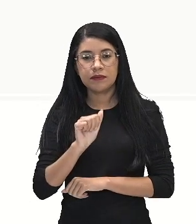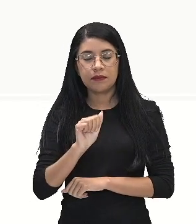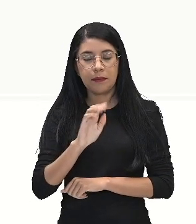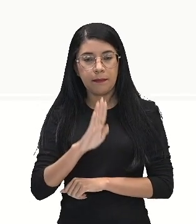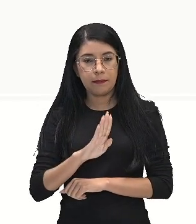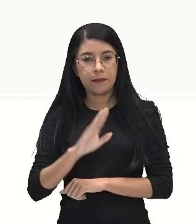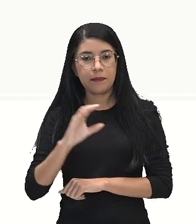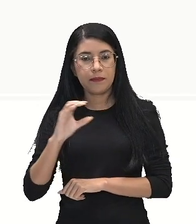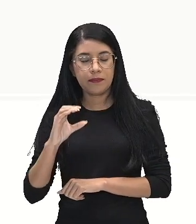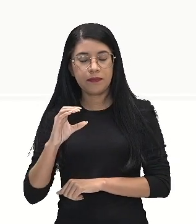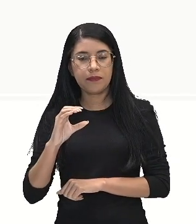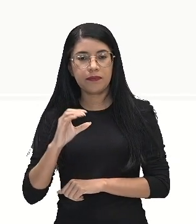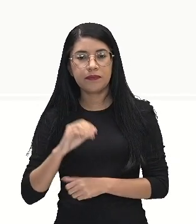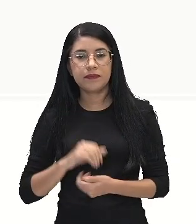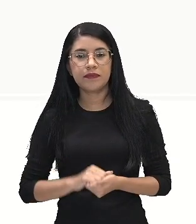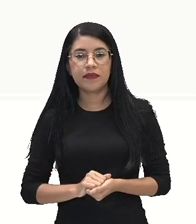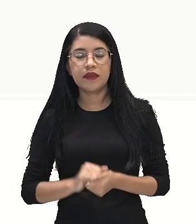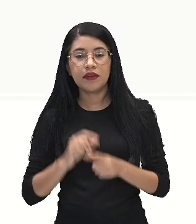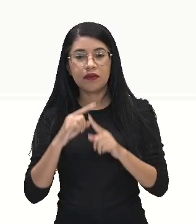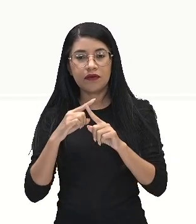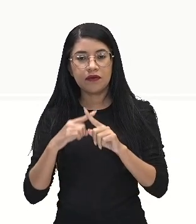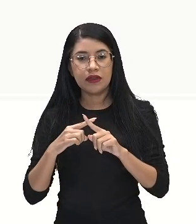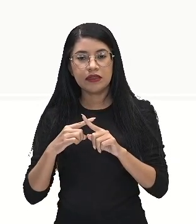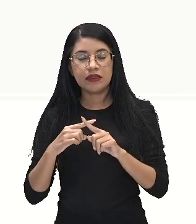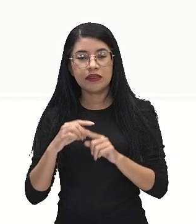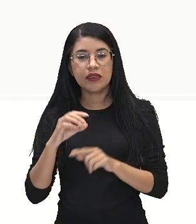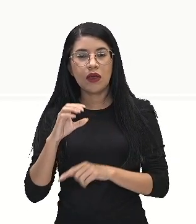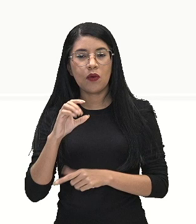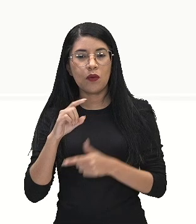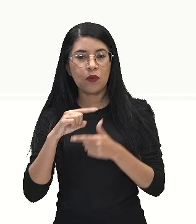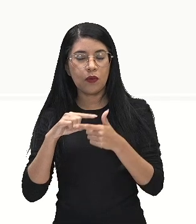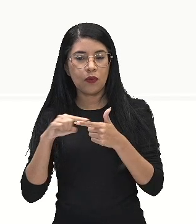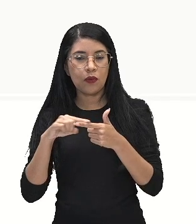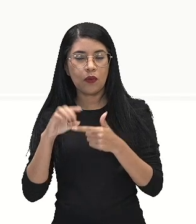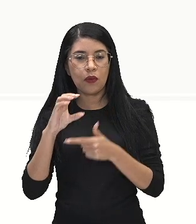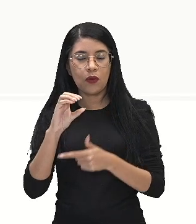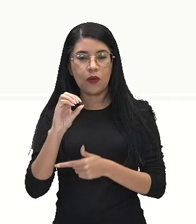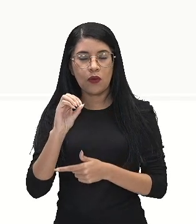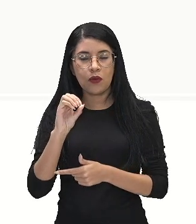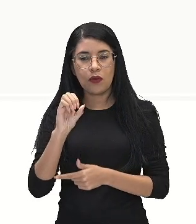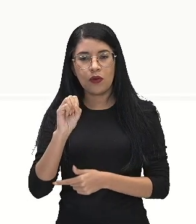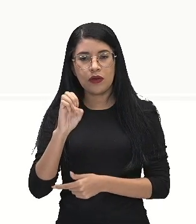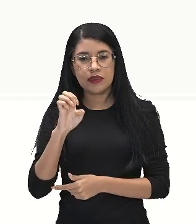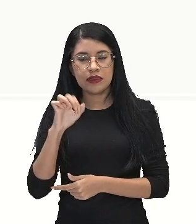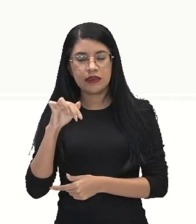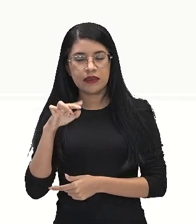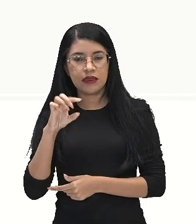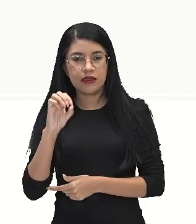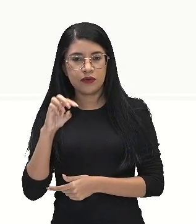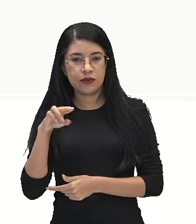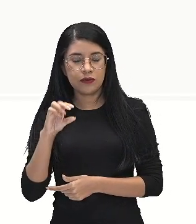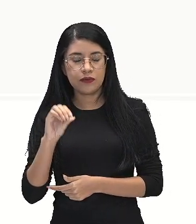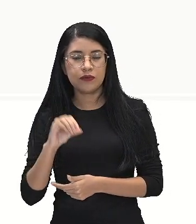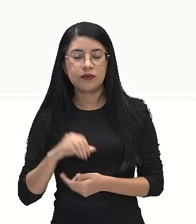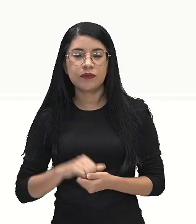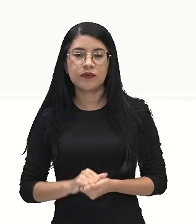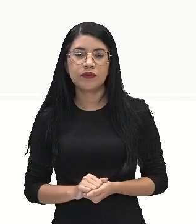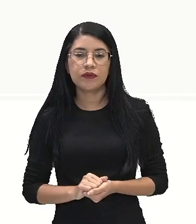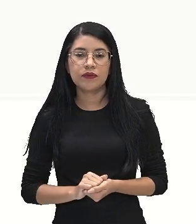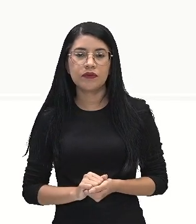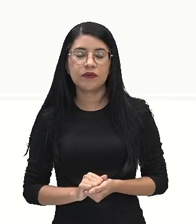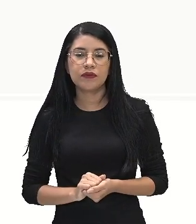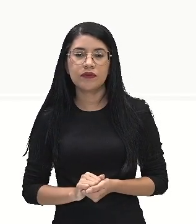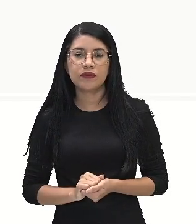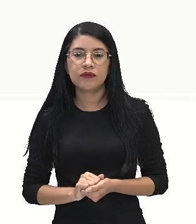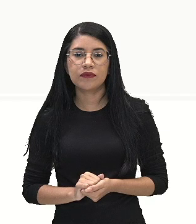2BC vezes o cosseno do ângulo, tá? Vou chamar aqui de ângulo alfa,